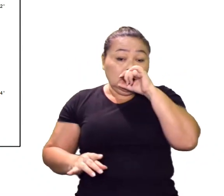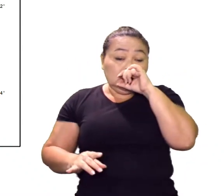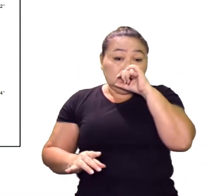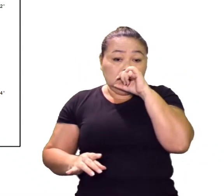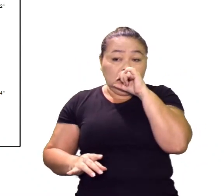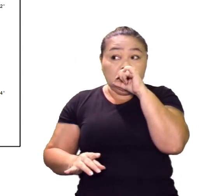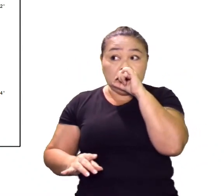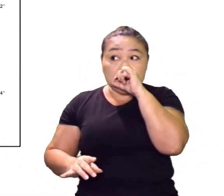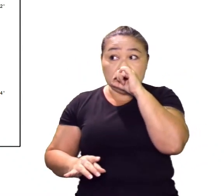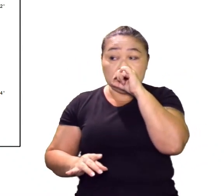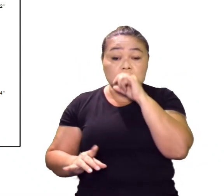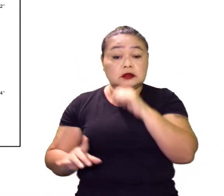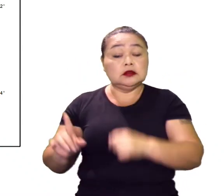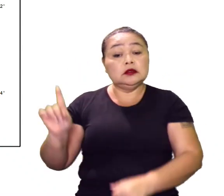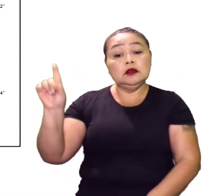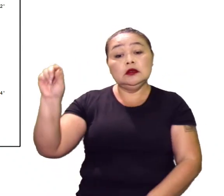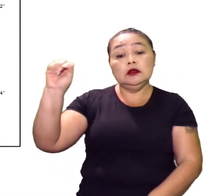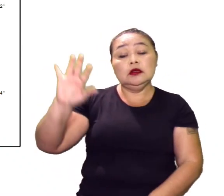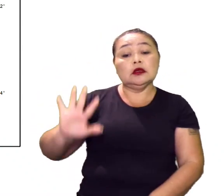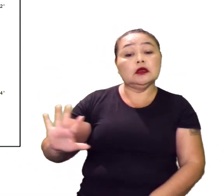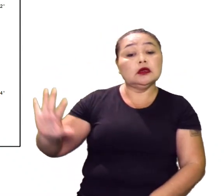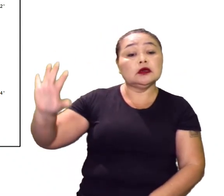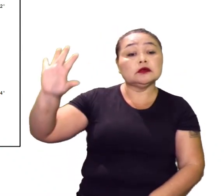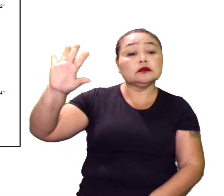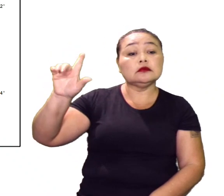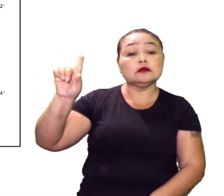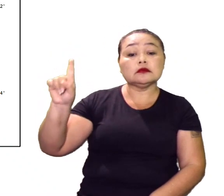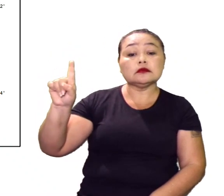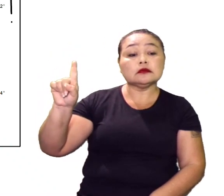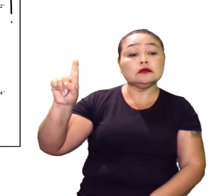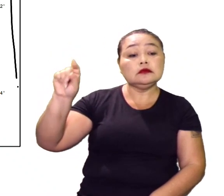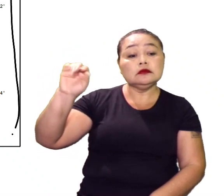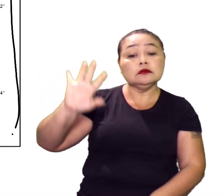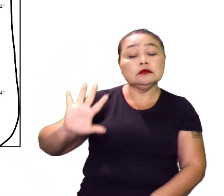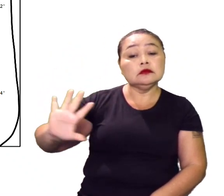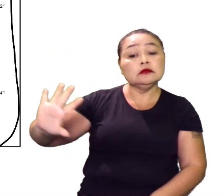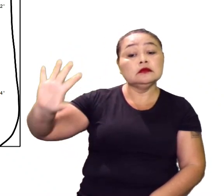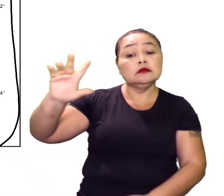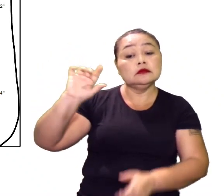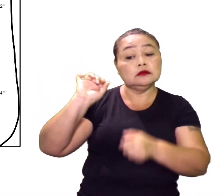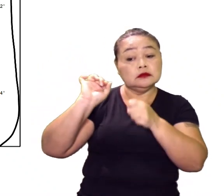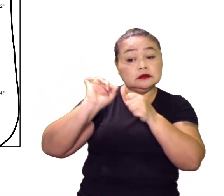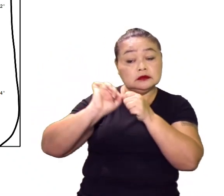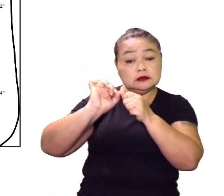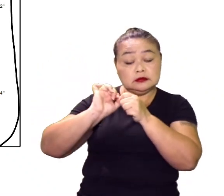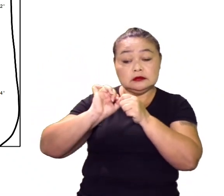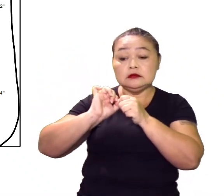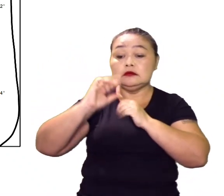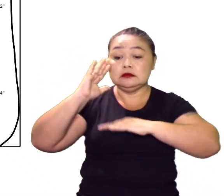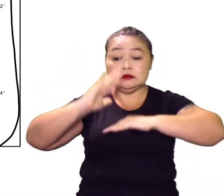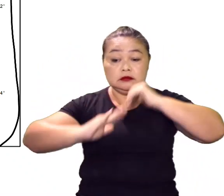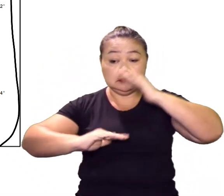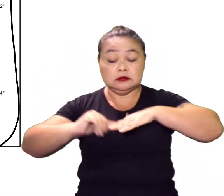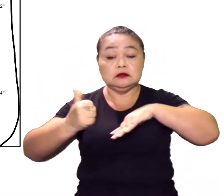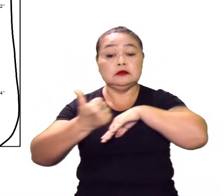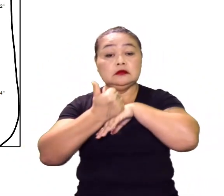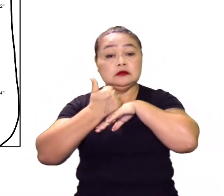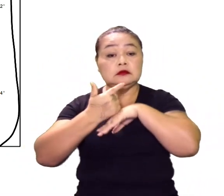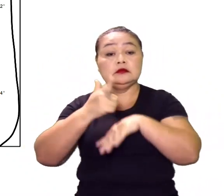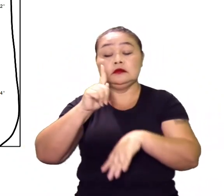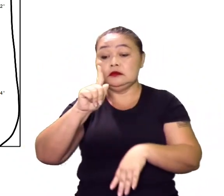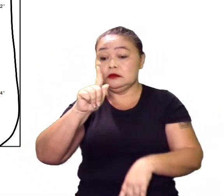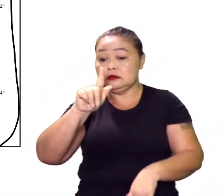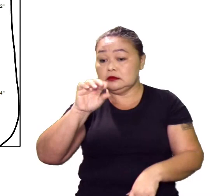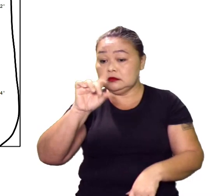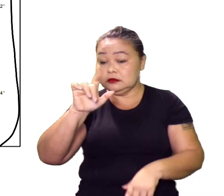aqui para vocês esta imagem que ela é feita por geólogos, né, altamente qualificados,